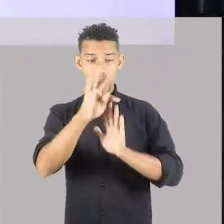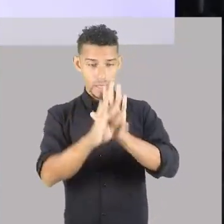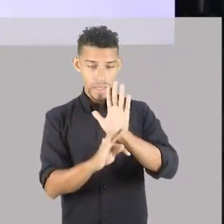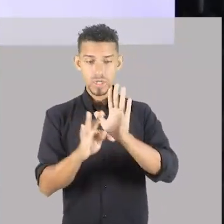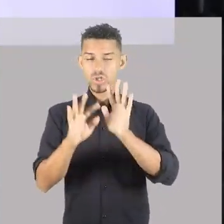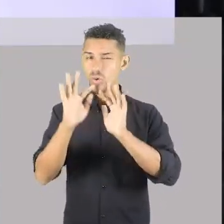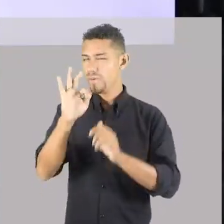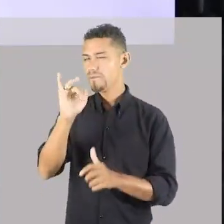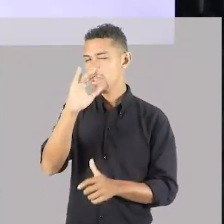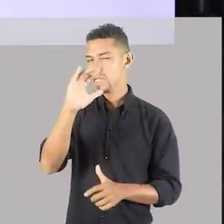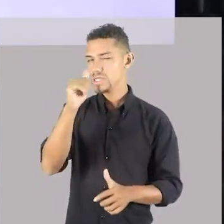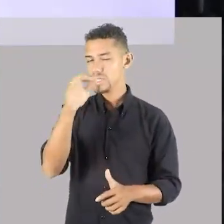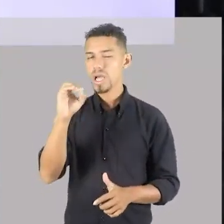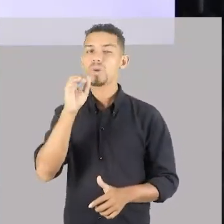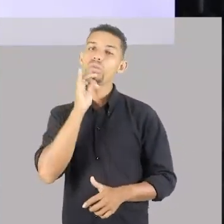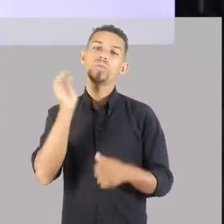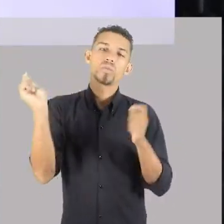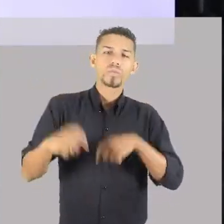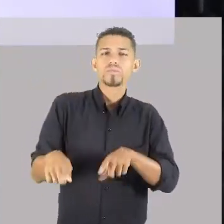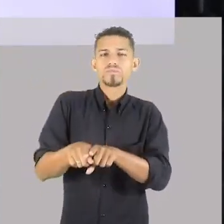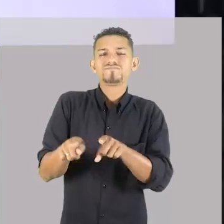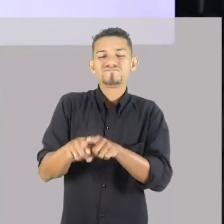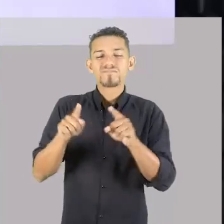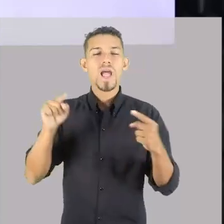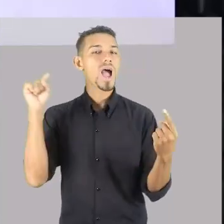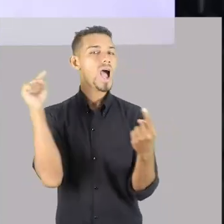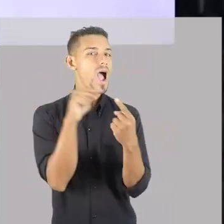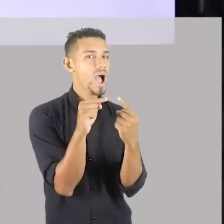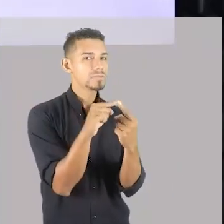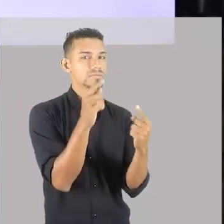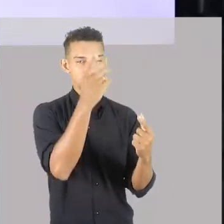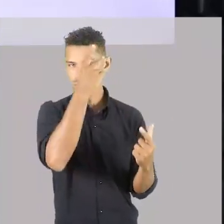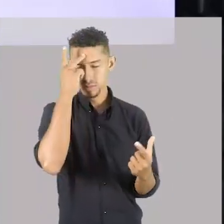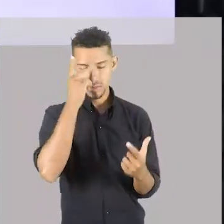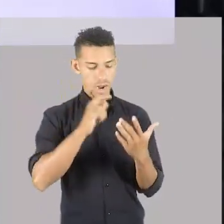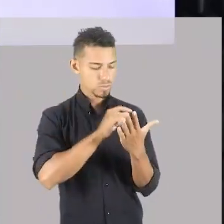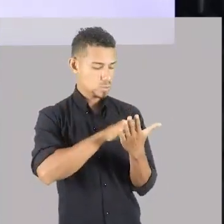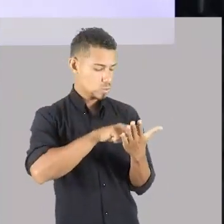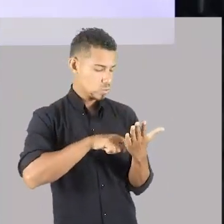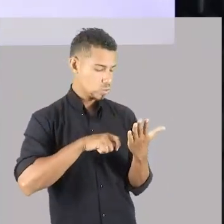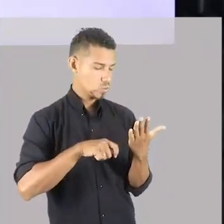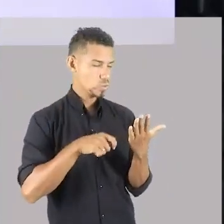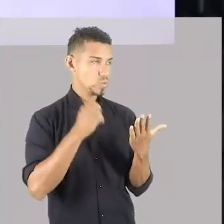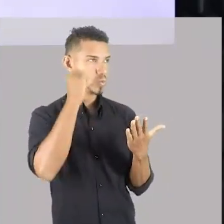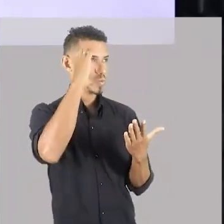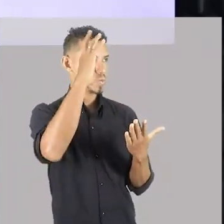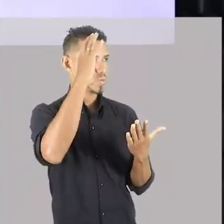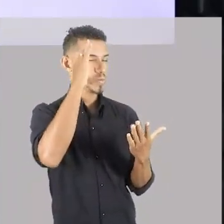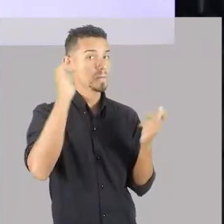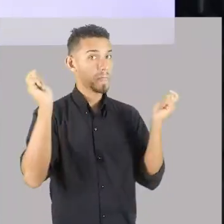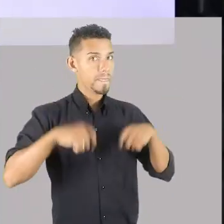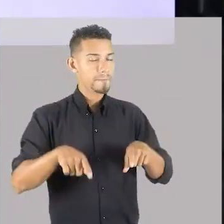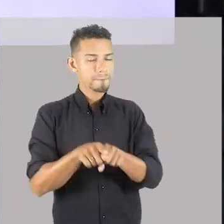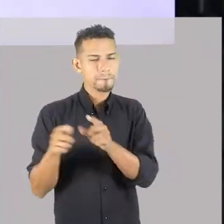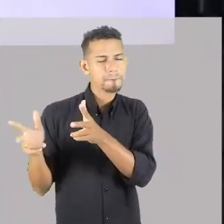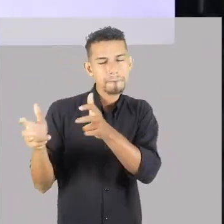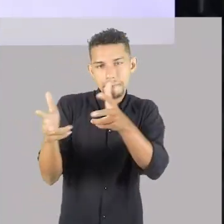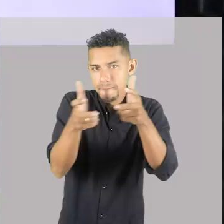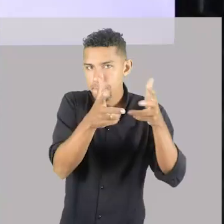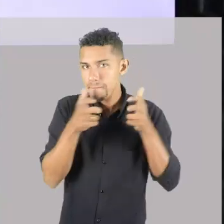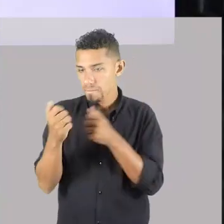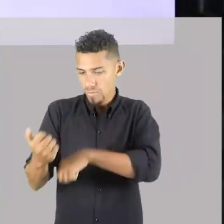está diretamente associado à intencionalidade de quem escreveu, associado até mesmo às